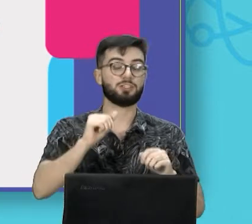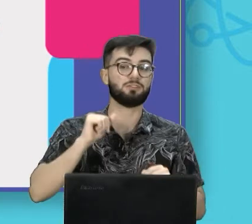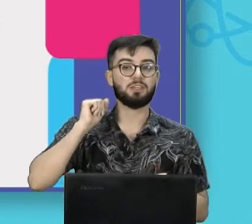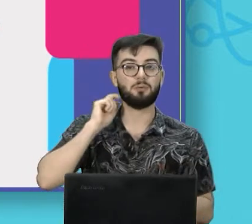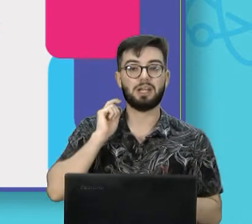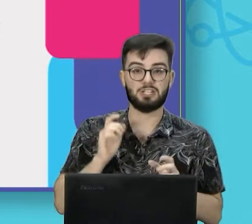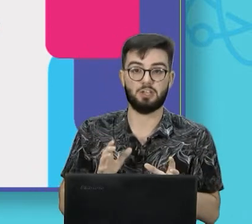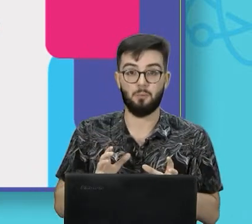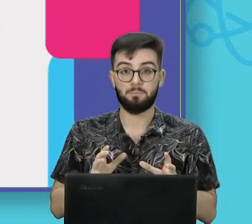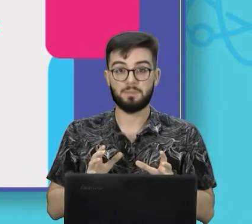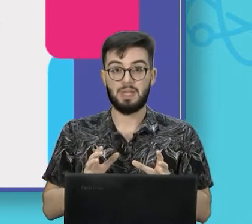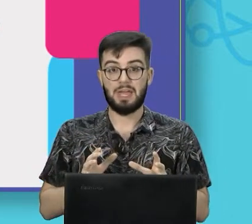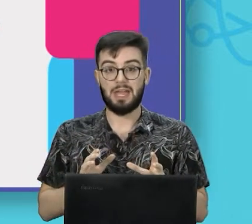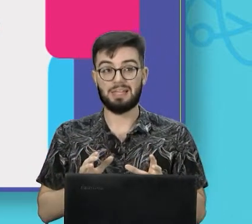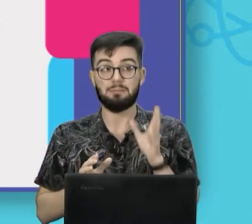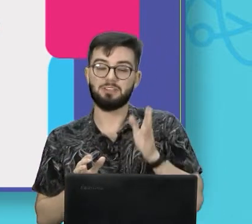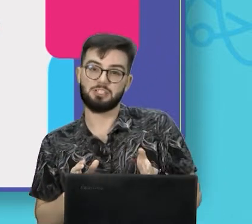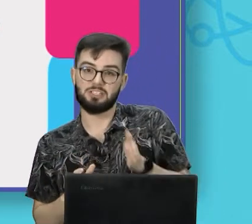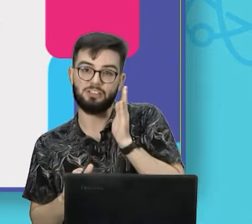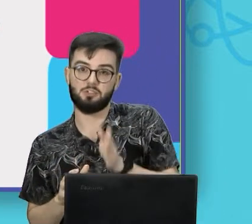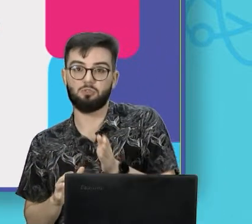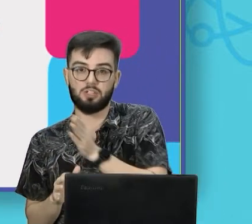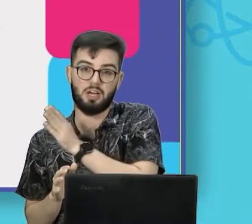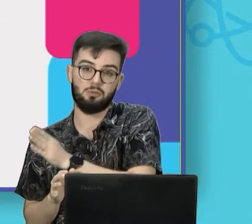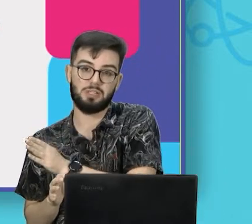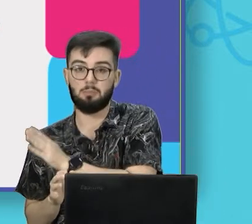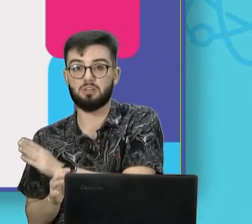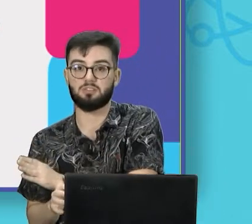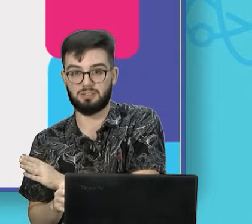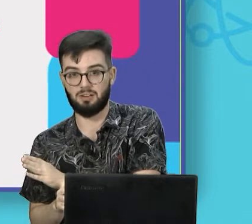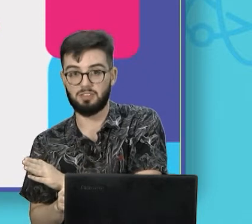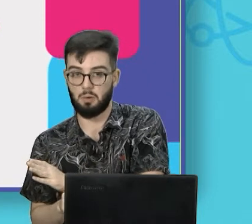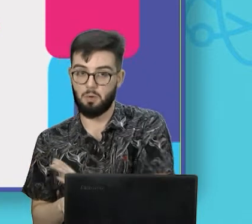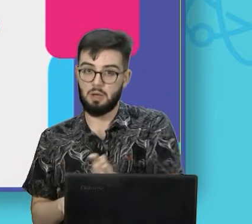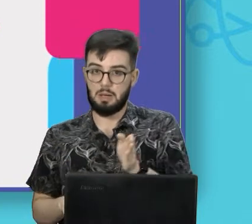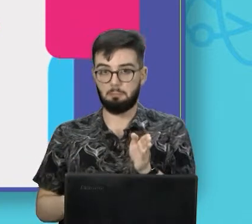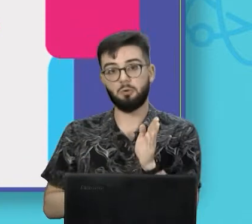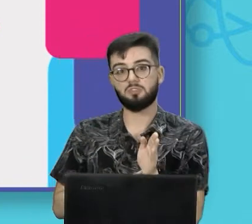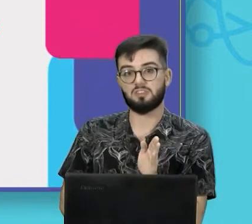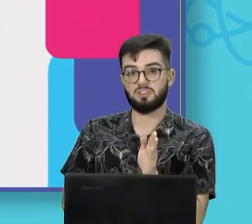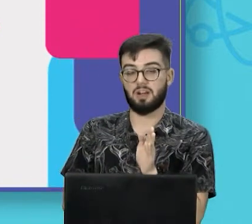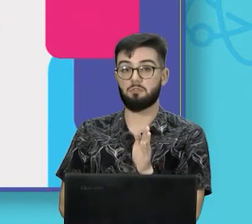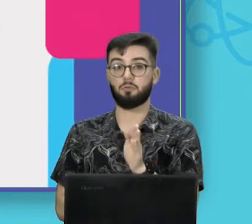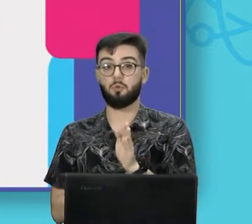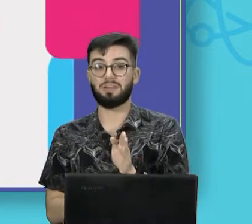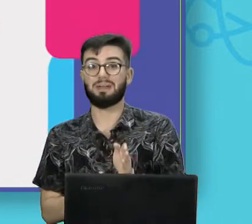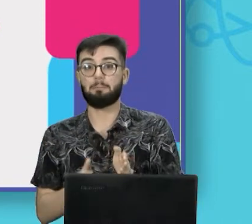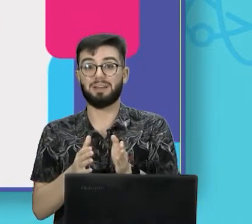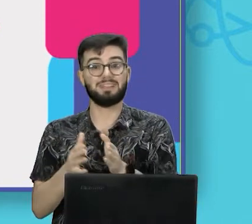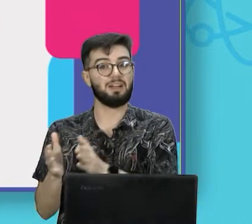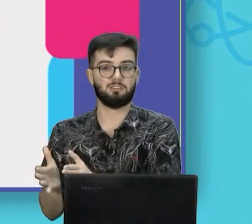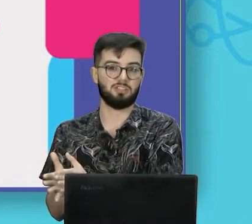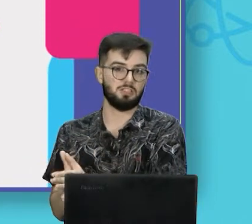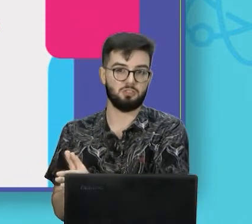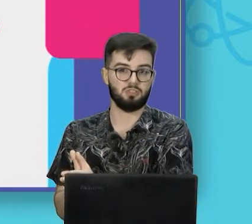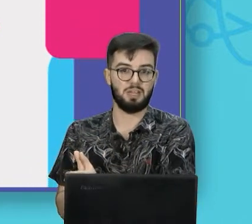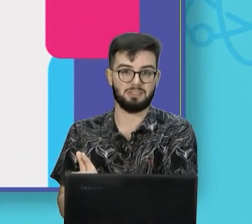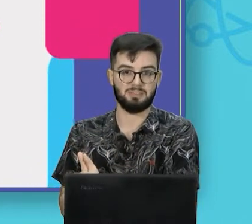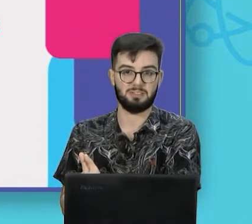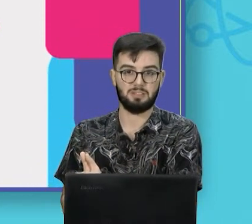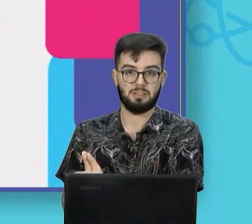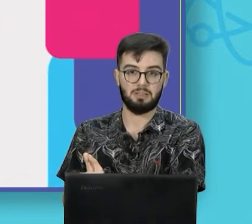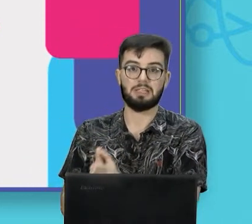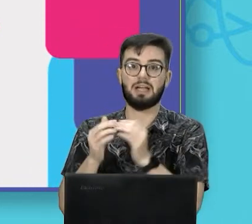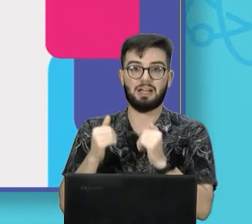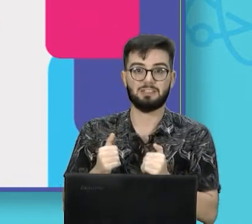professor olha só que a gente vai ter uma questão é lembre-se que a gente tá saindo do cenário de abolição da escravidão muitas vezes e começar a praticar suas